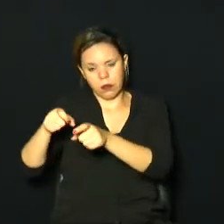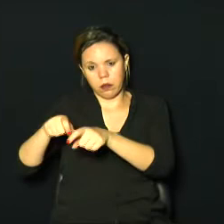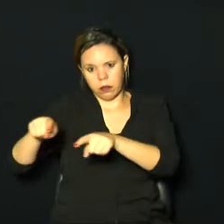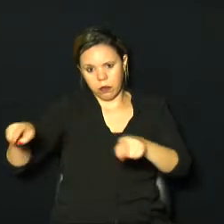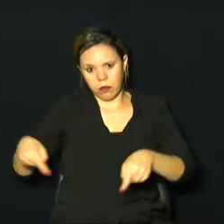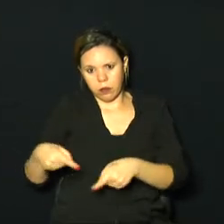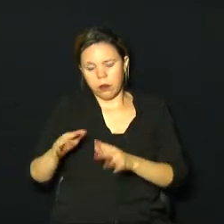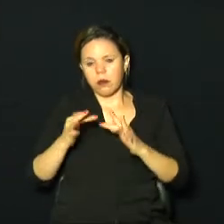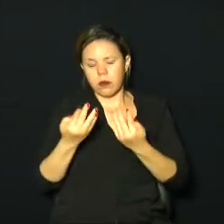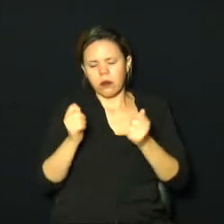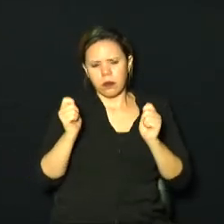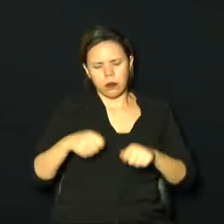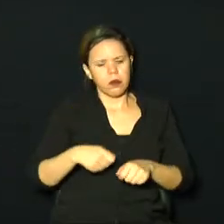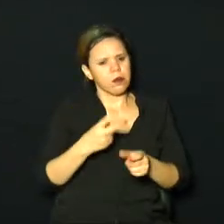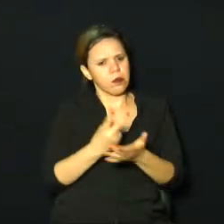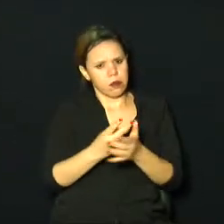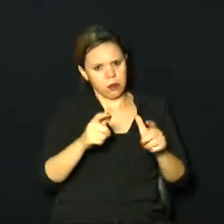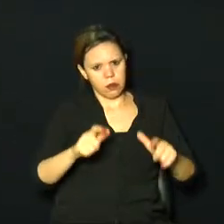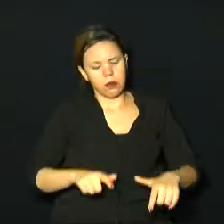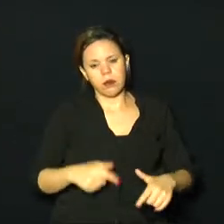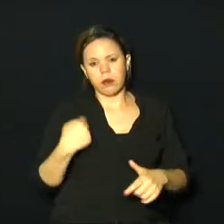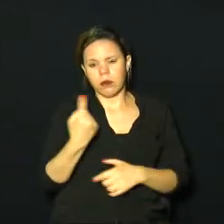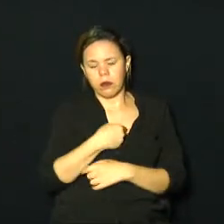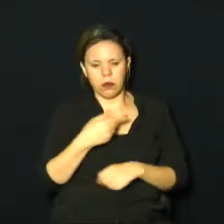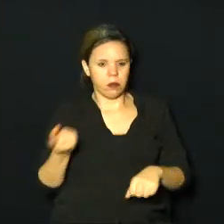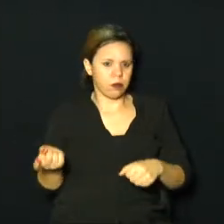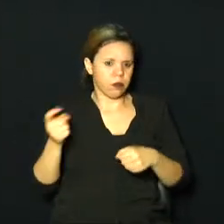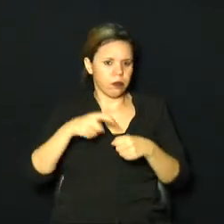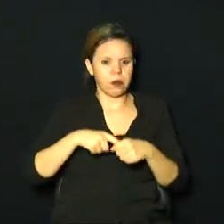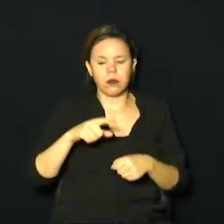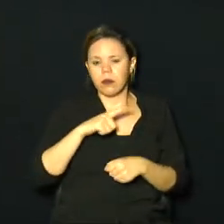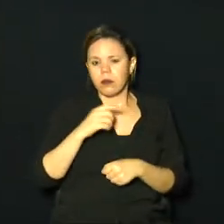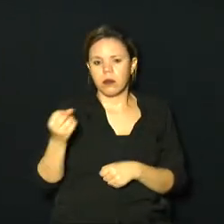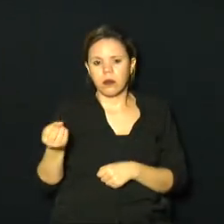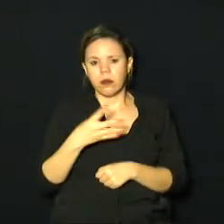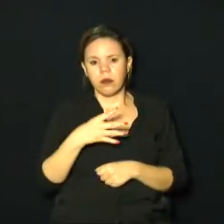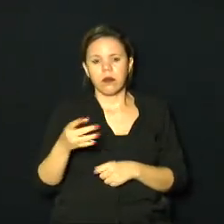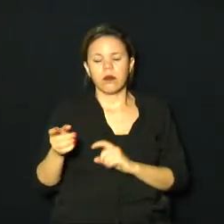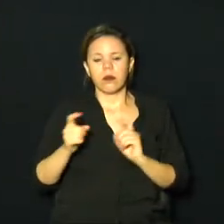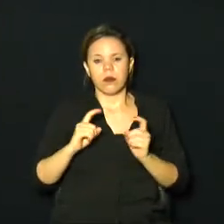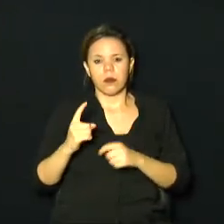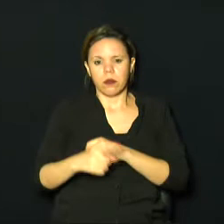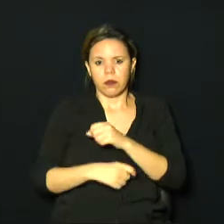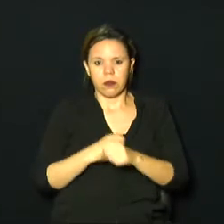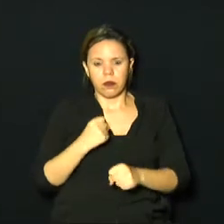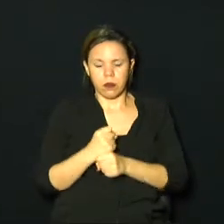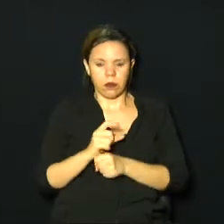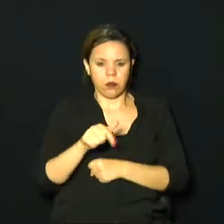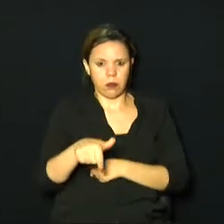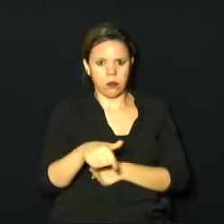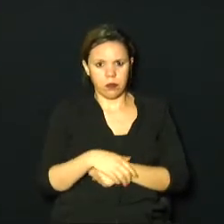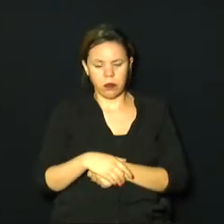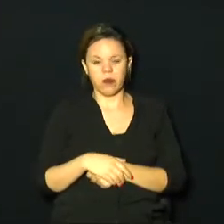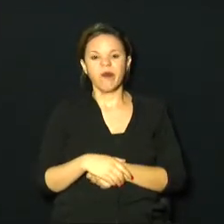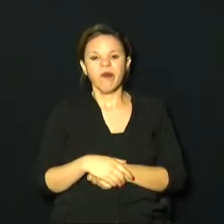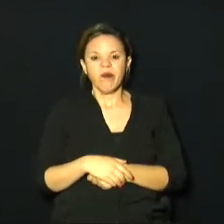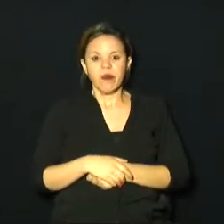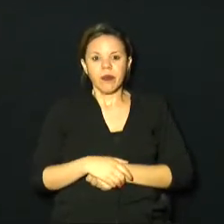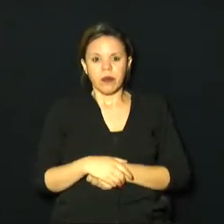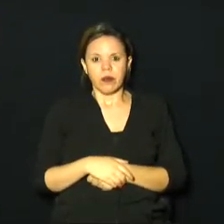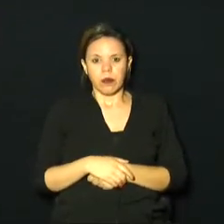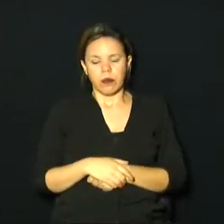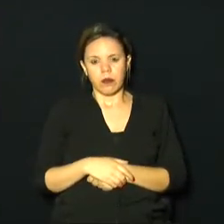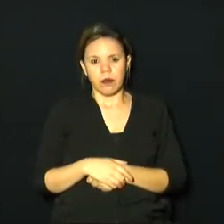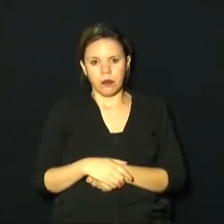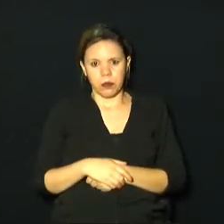poderiam permanecer no local. E a gente voltaria a ter uma nova audiência um ano depois.